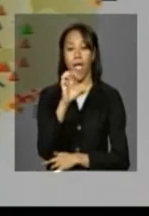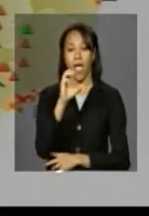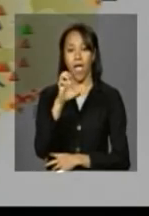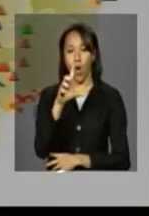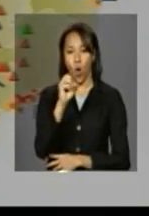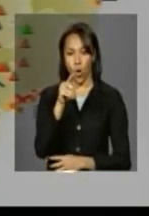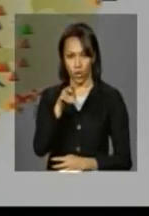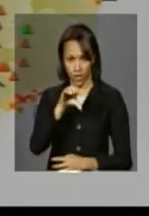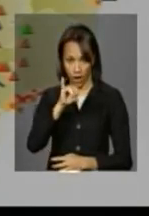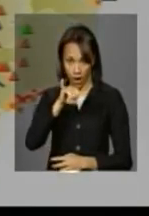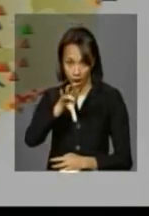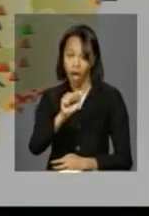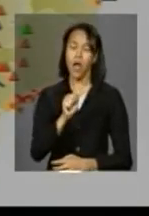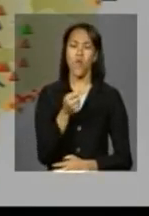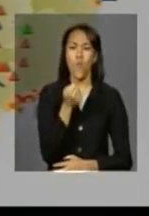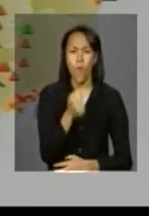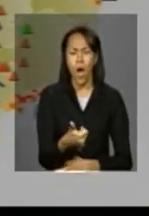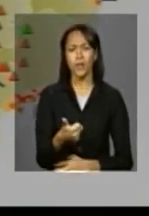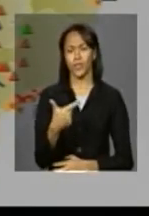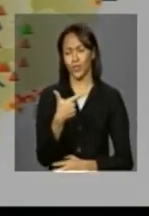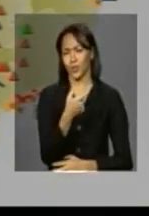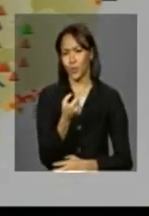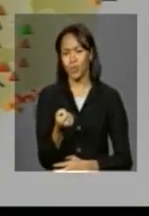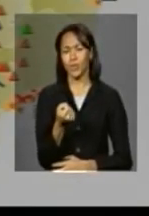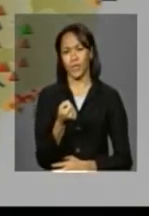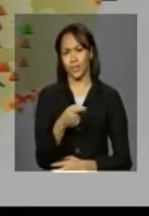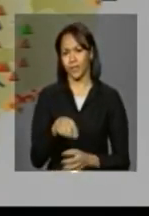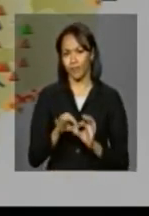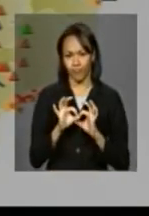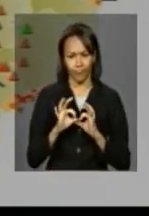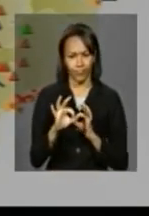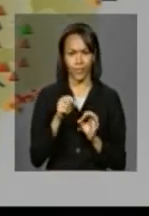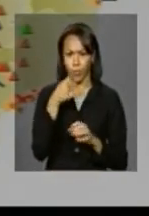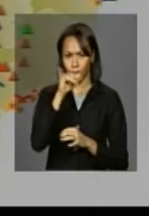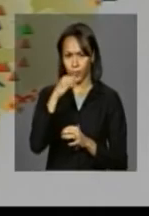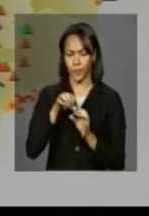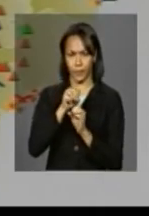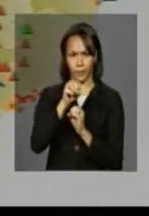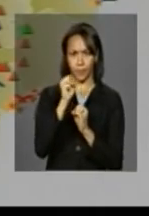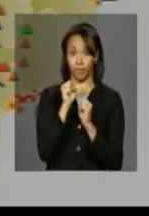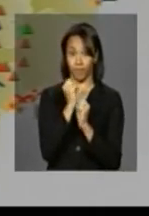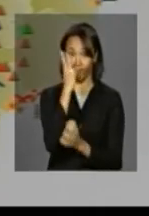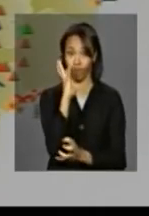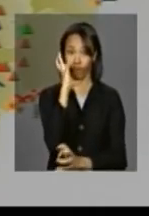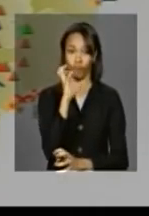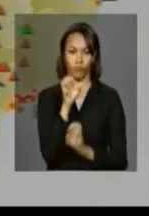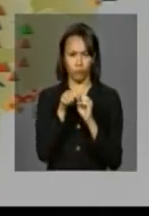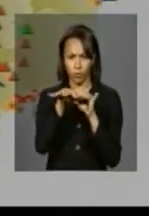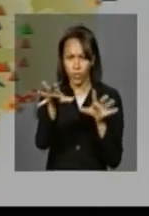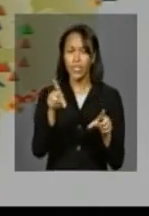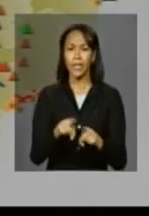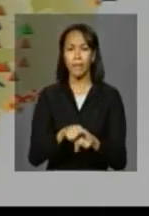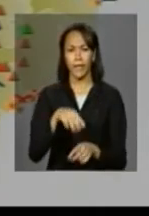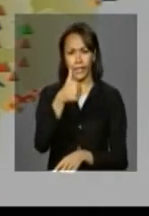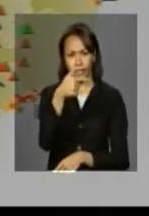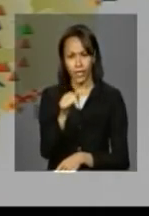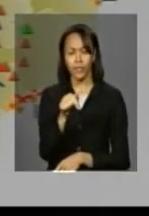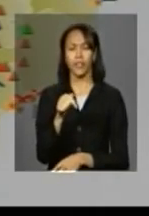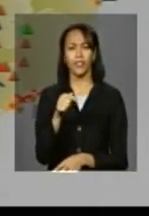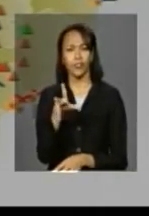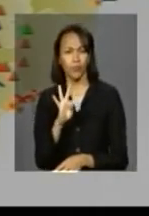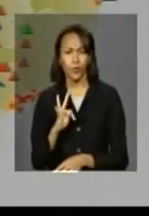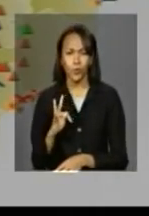PCHs, quase 2.700 quilômetros de linhas de transmissão concluídas, 17 empreendimentos de exploração